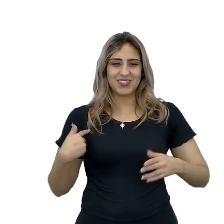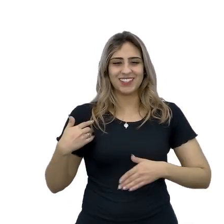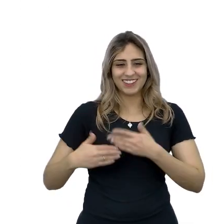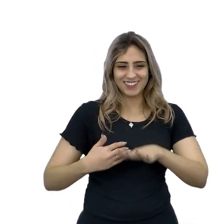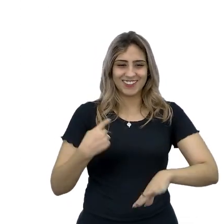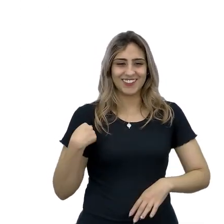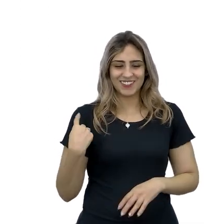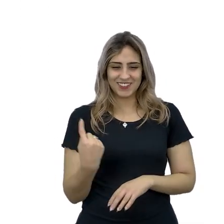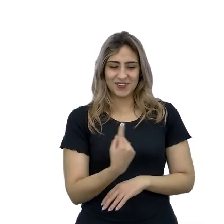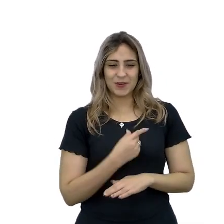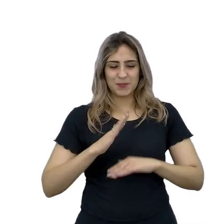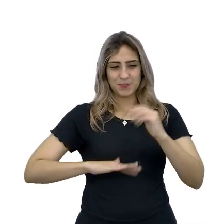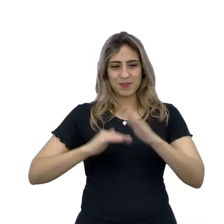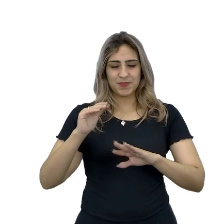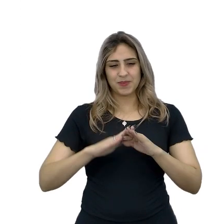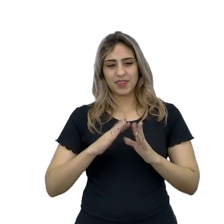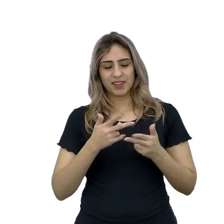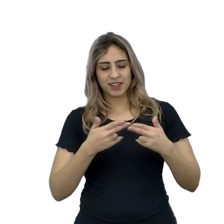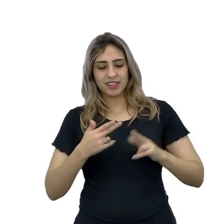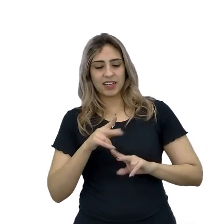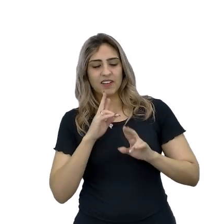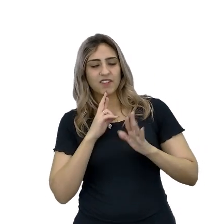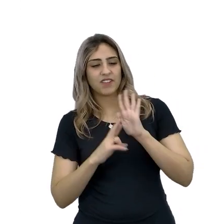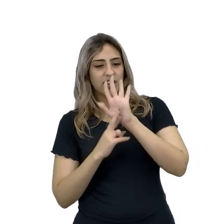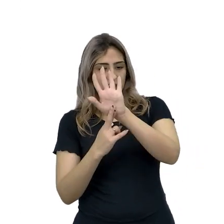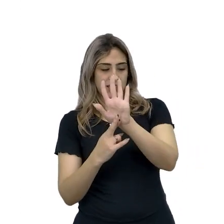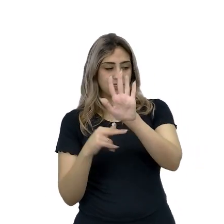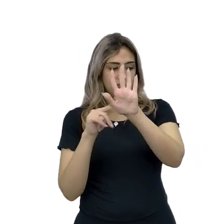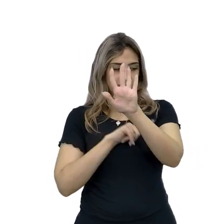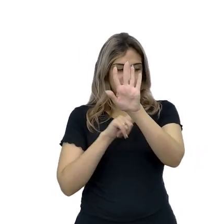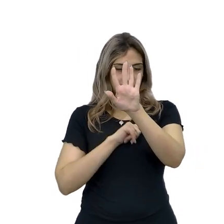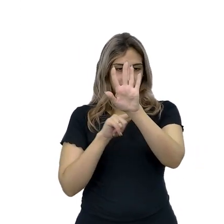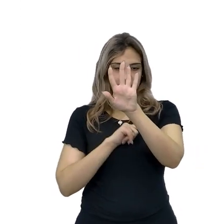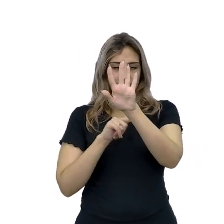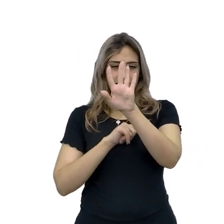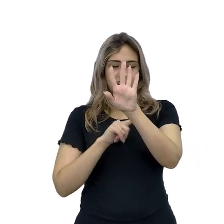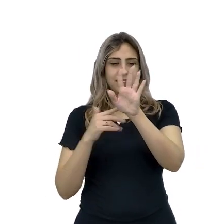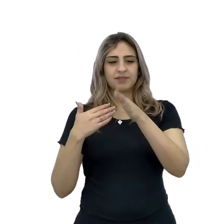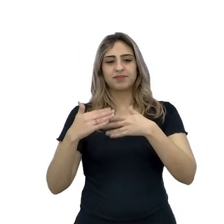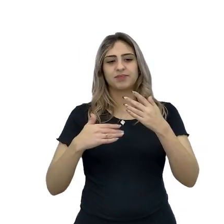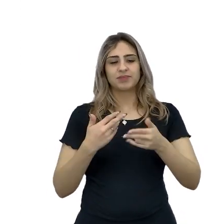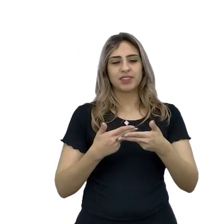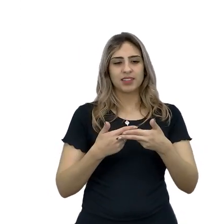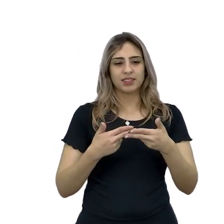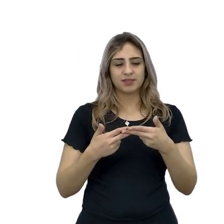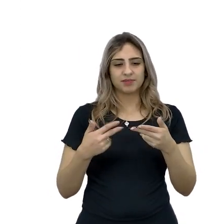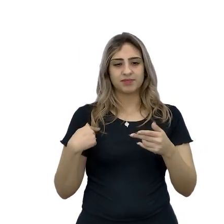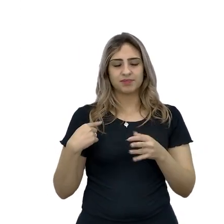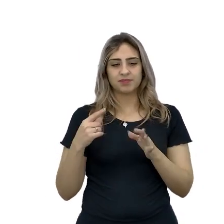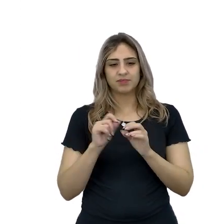essa habilidade? Ou na matriz de referência, tem aquela do SARESP, ou